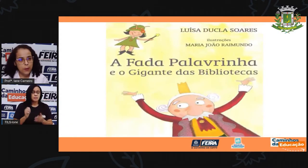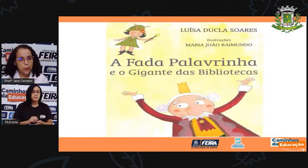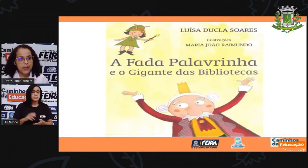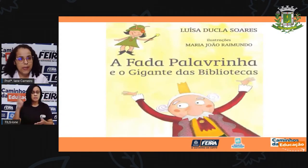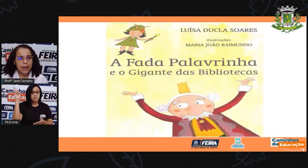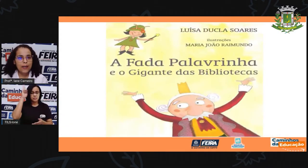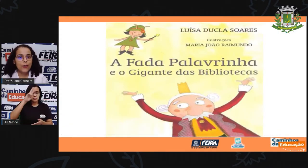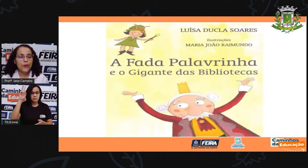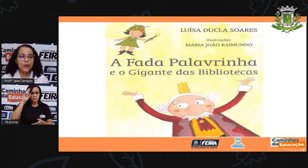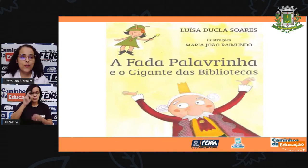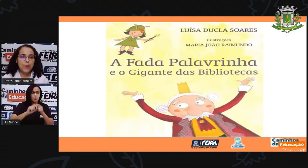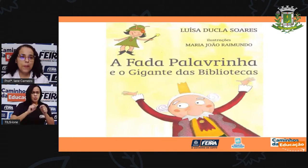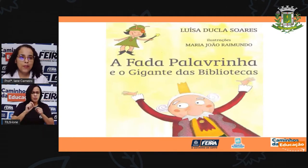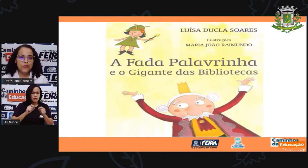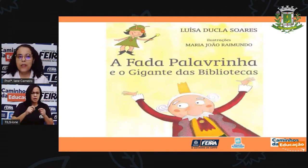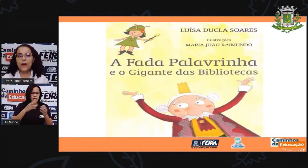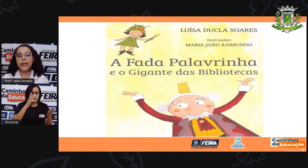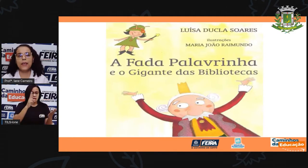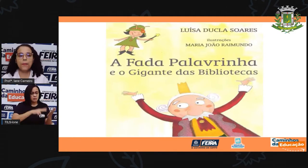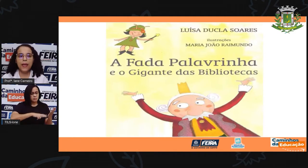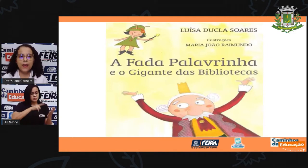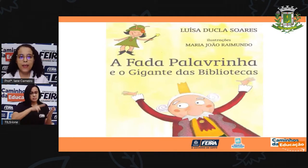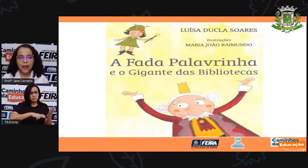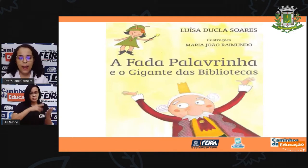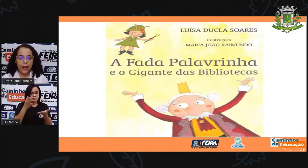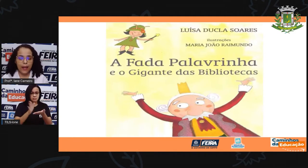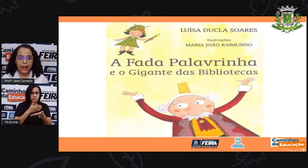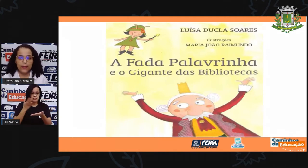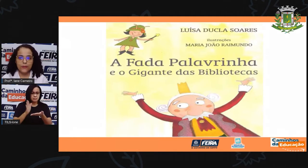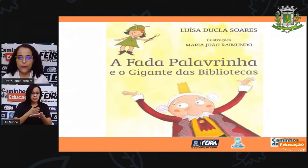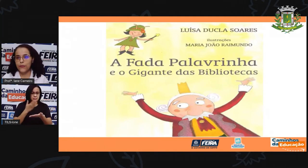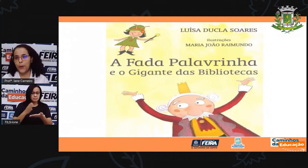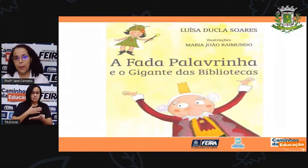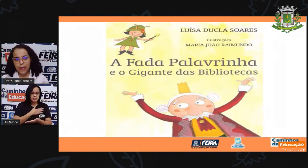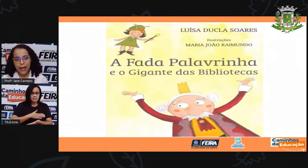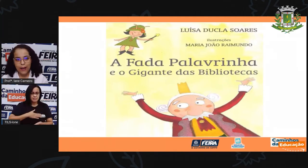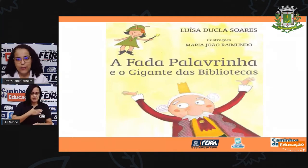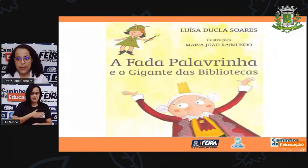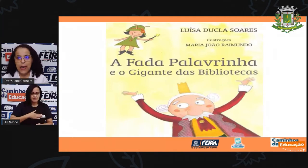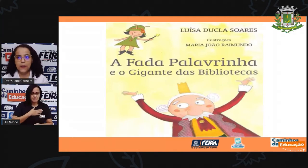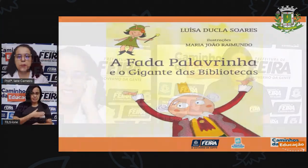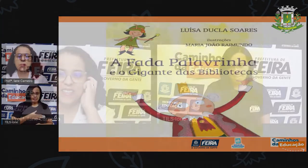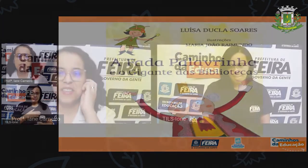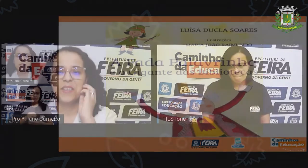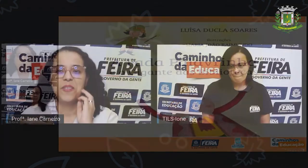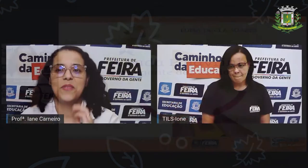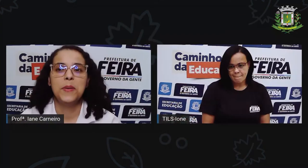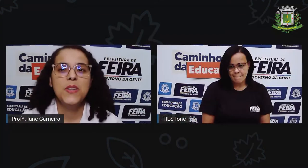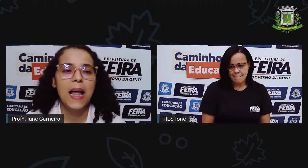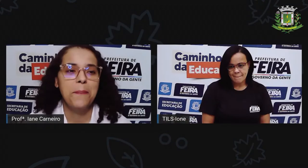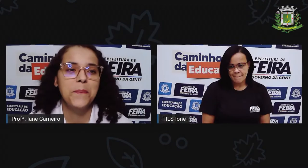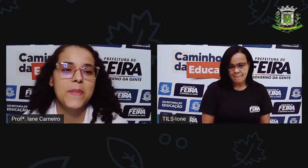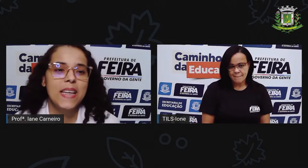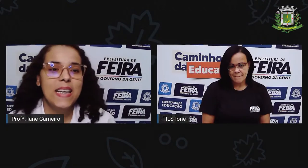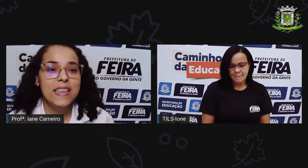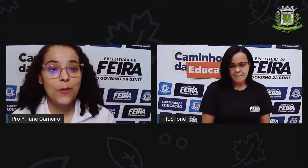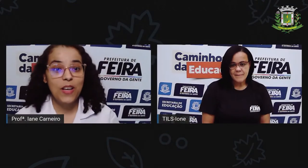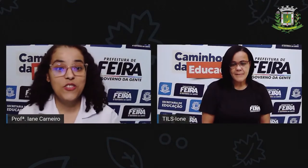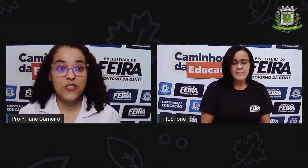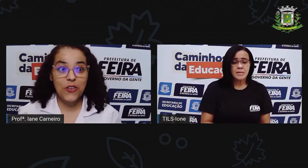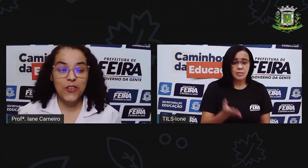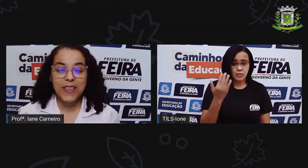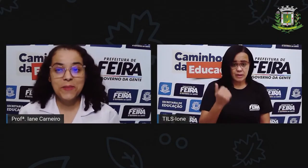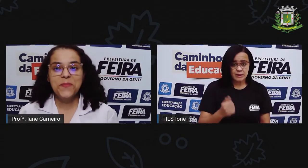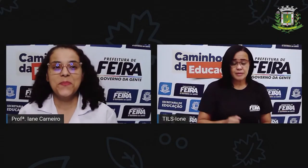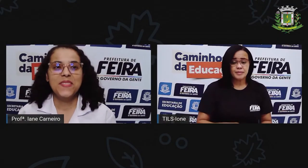gente fazer, para começar o nosso momento de aula aqui, de forma bem legal, tá certo? Vamos lá. Então,